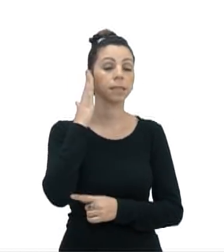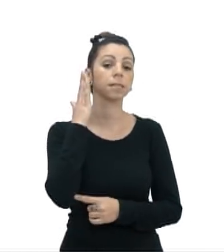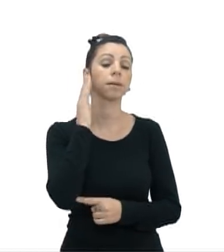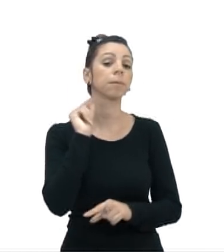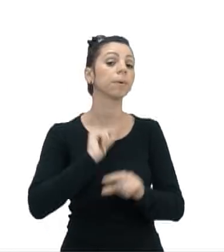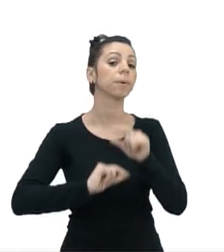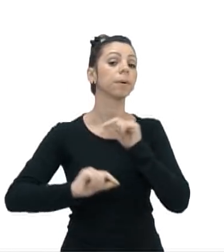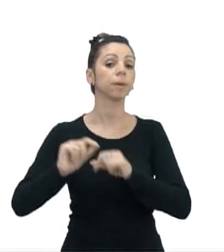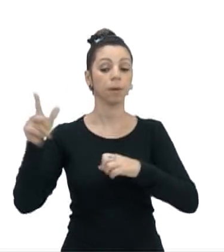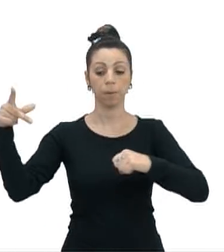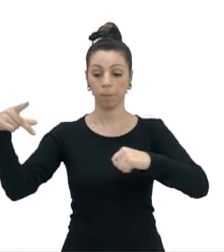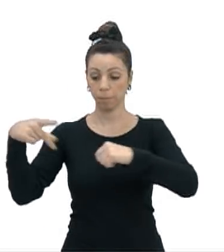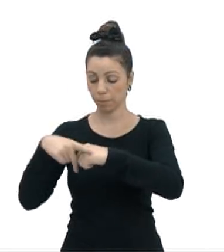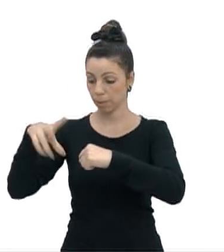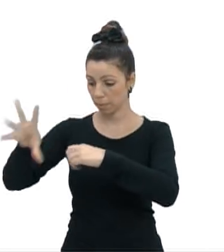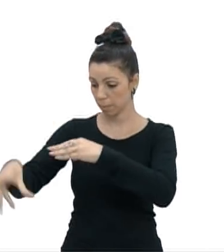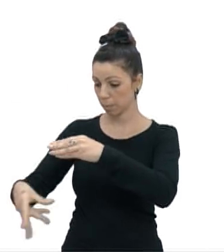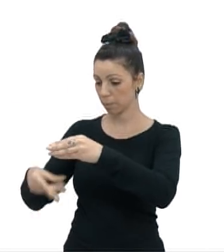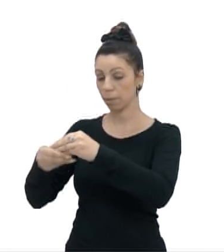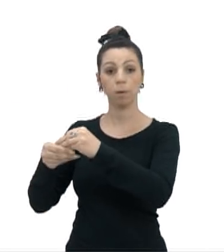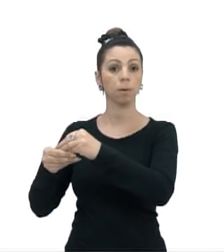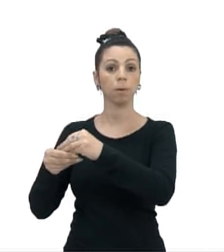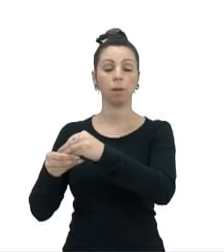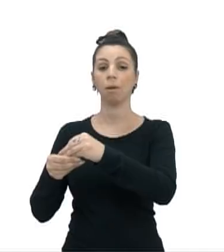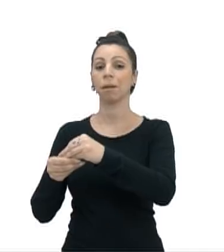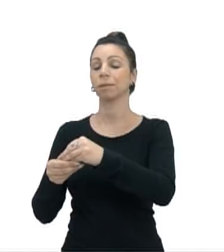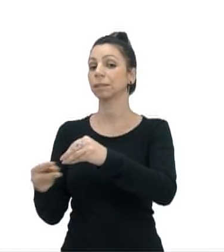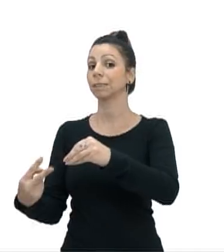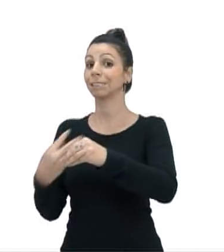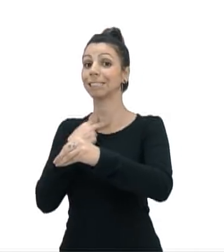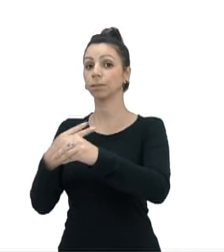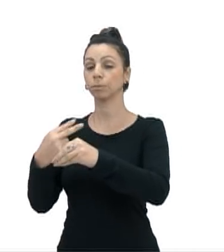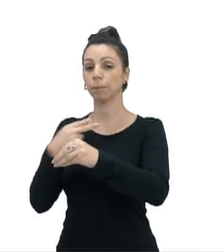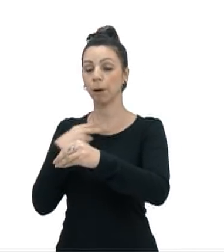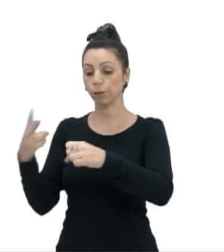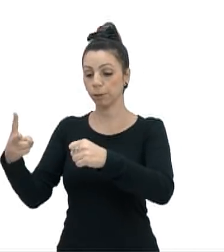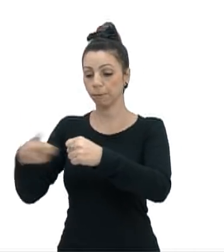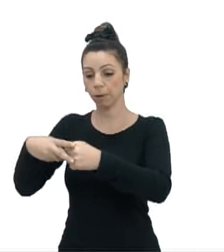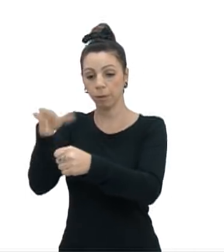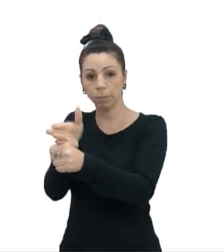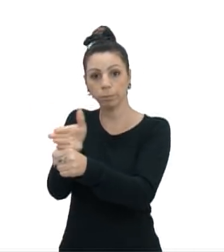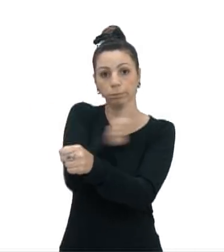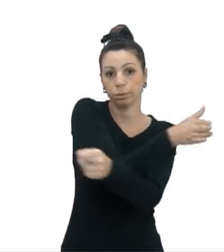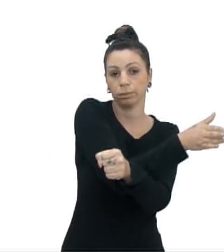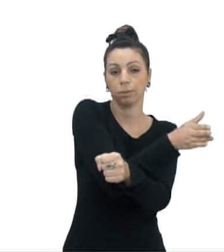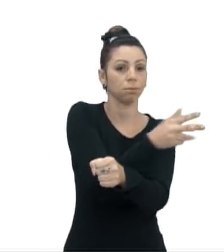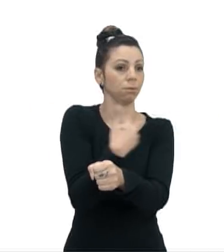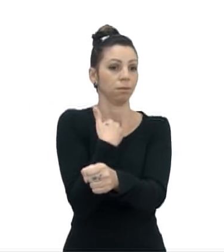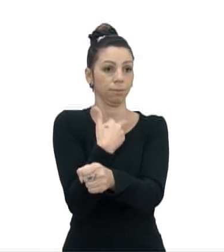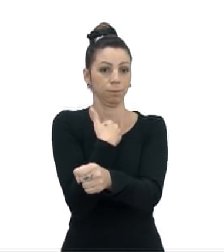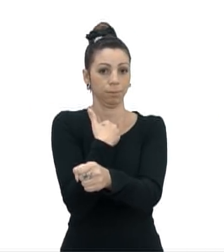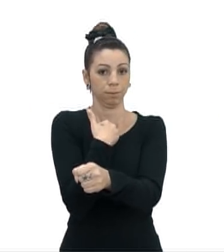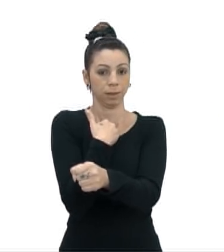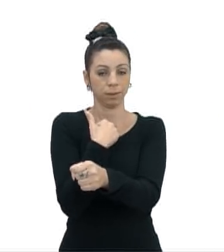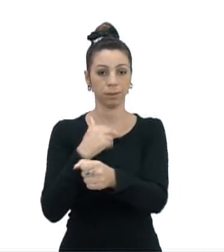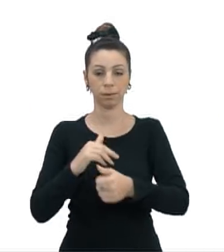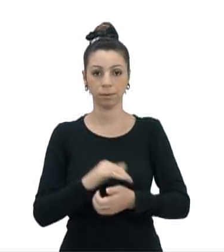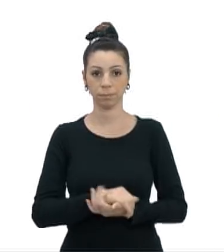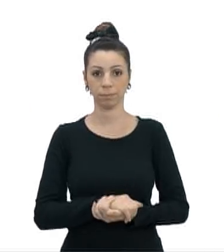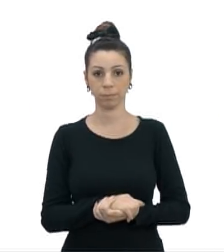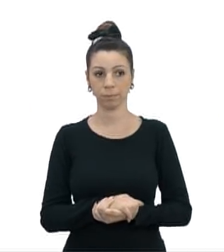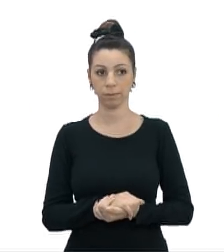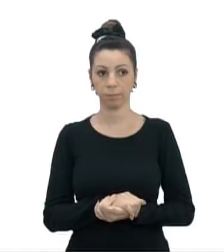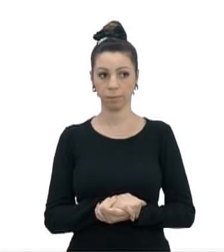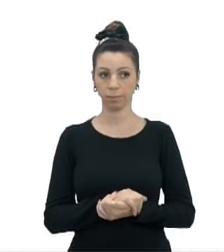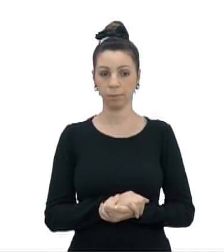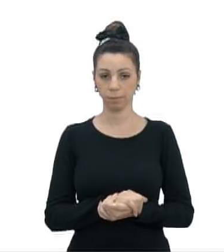das vezes o pronome oblíquo não pode vir antes do verbo? É uma pergunta aqui, a professora também esqueceu o ponto de interrogação